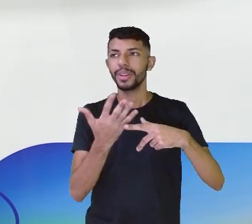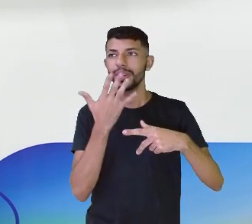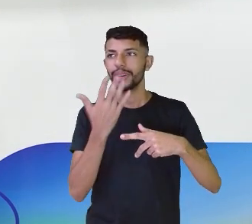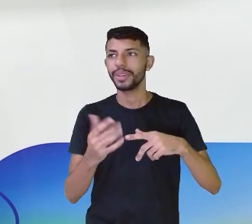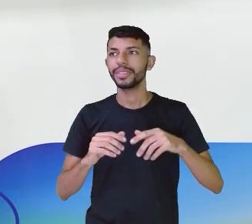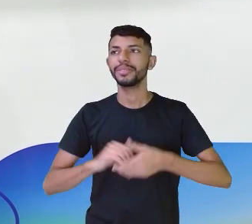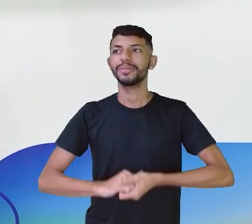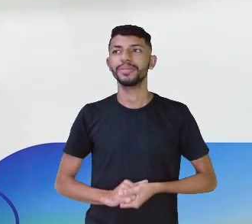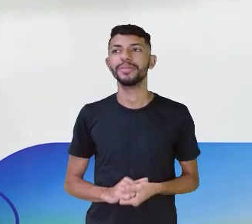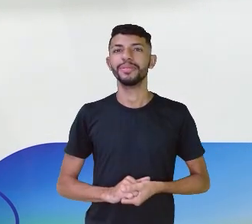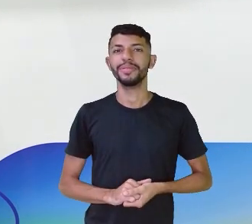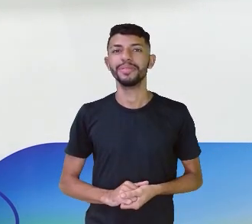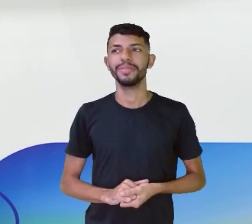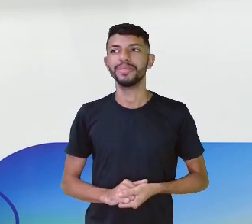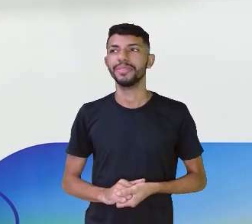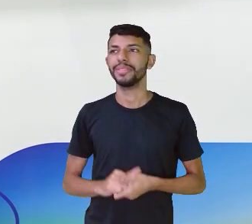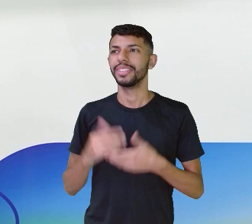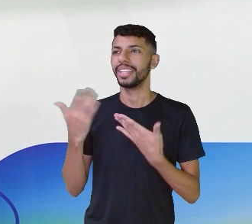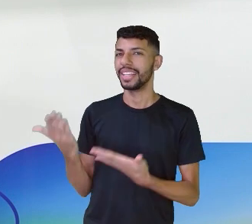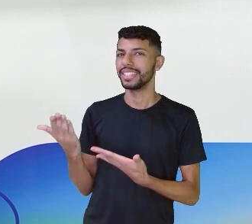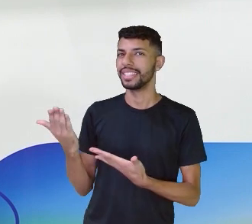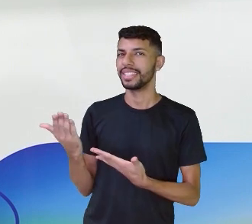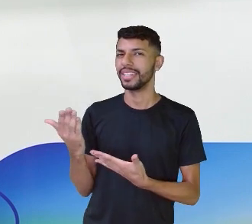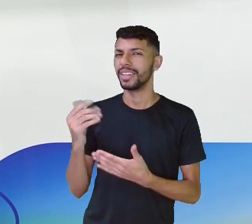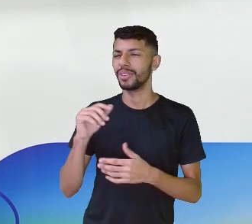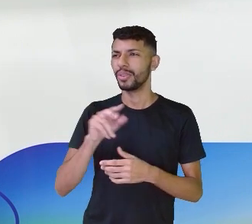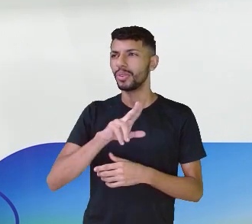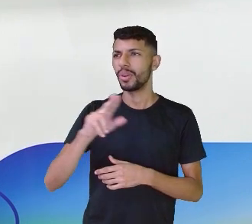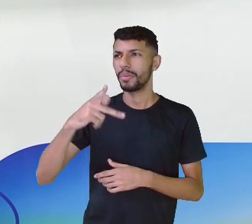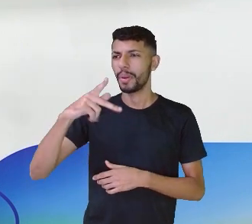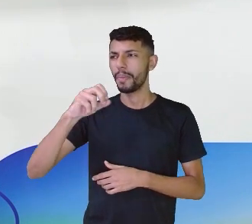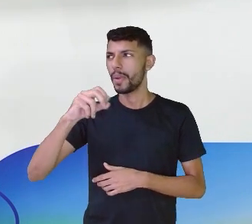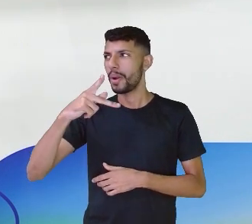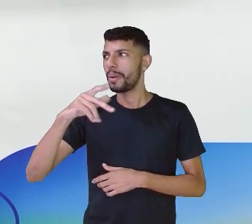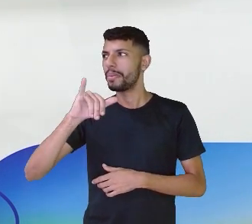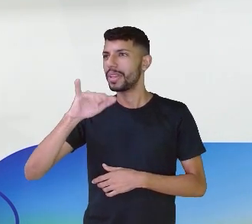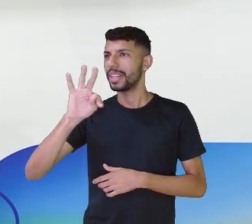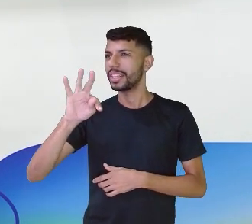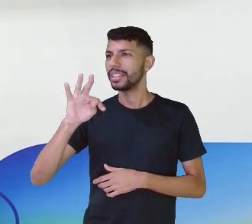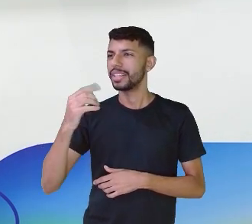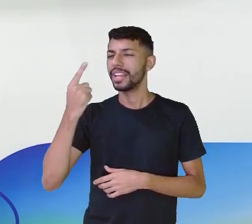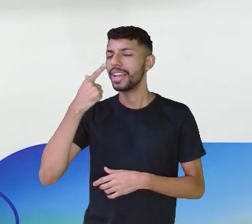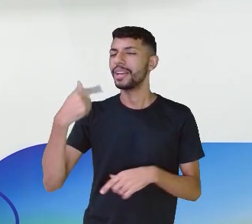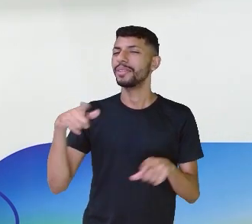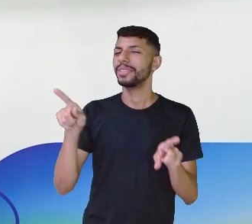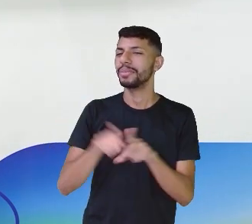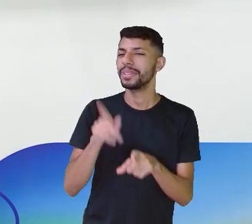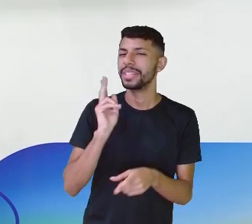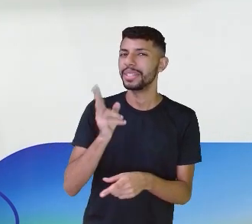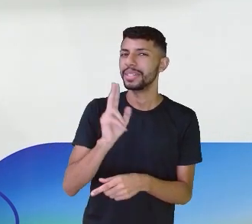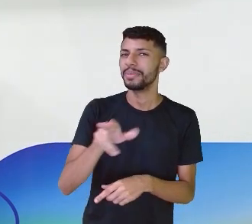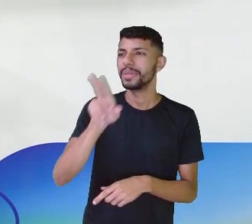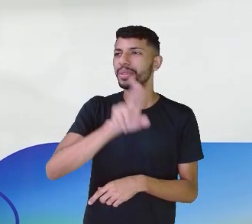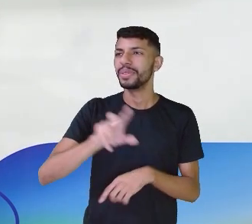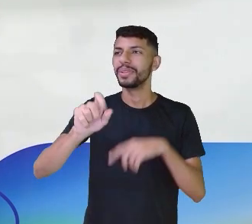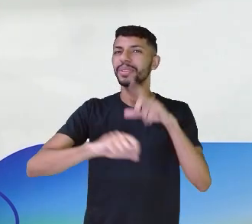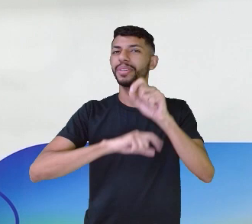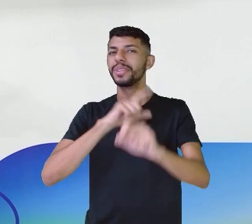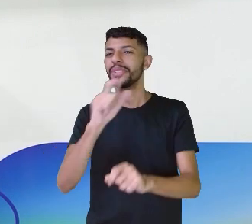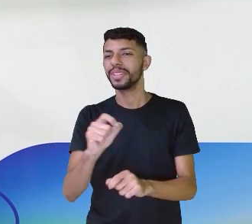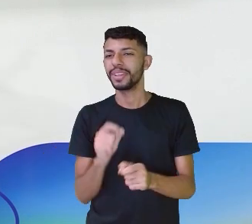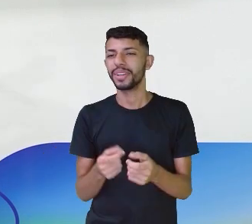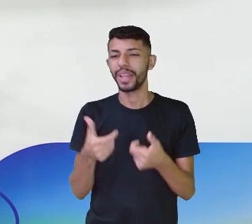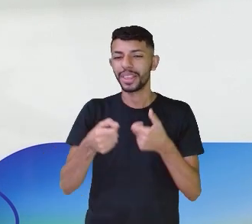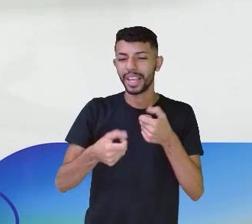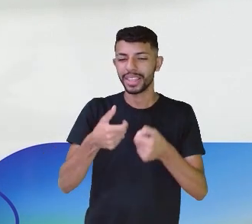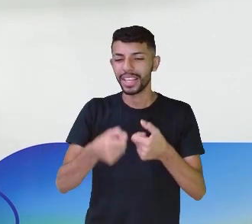fala pop-it. Inclusive, de vez em quando, eu fico usando da minha sobrinha em casa, quando ele fica por lá,